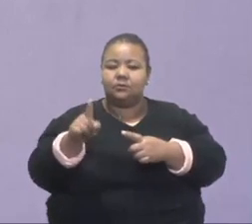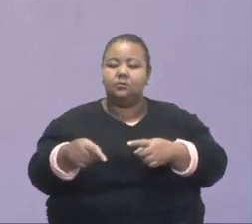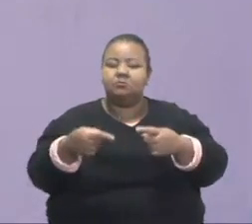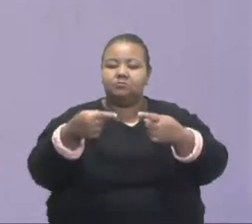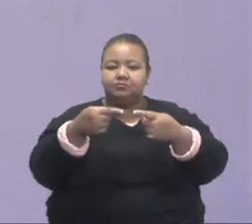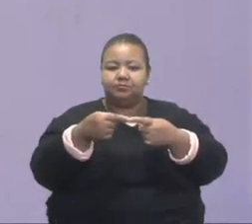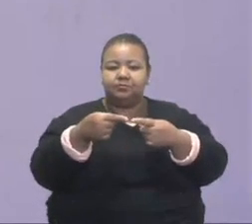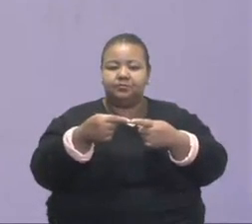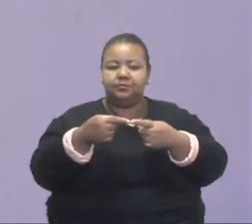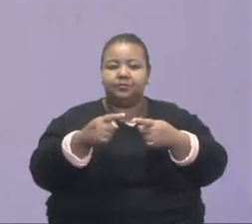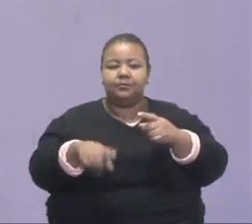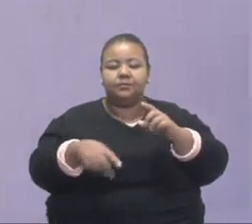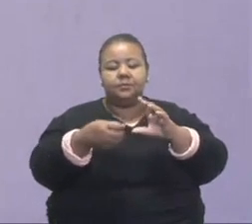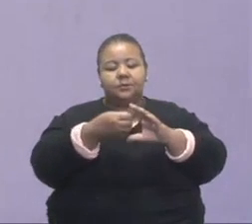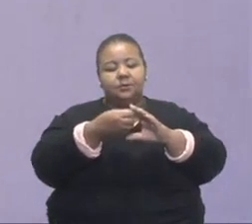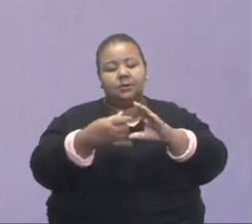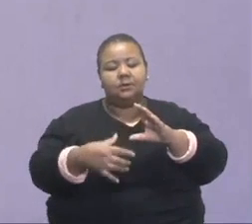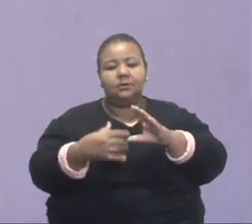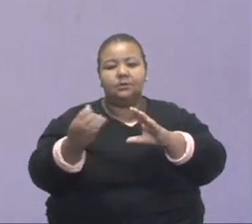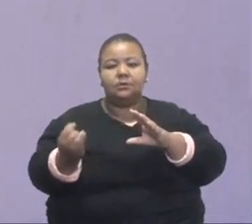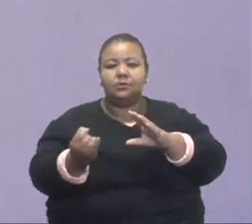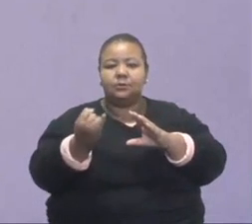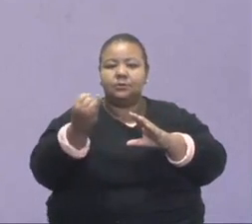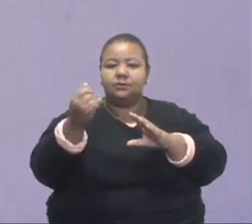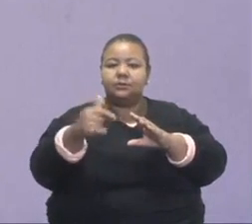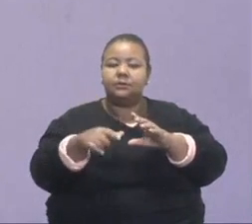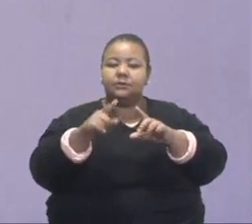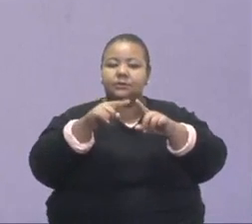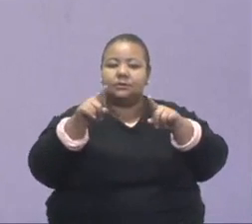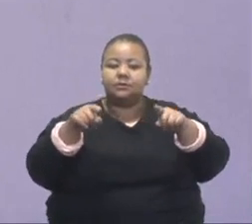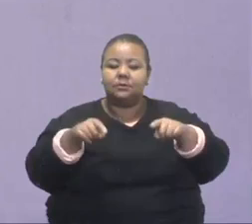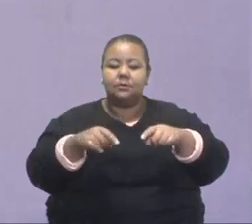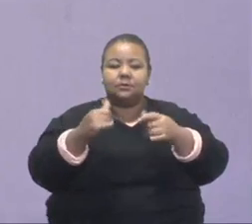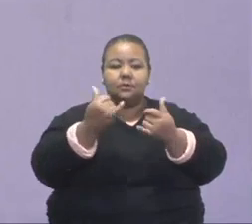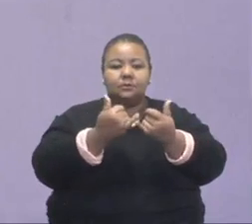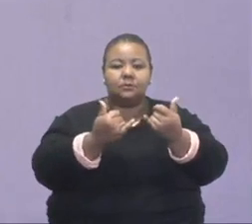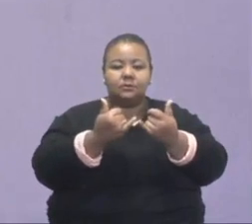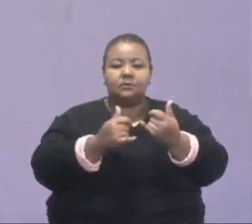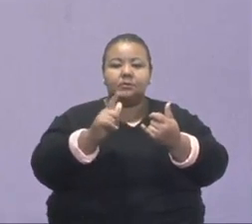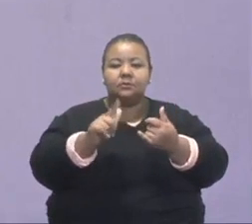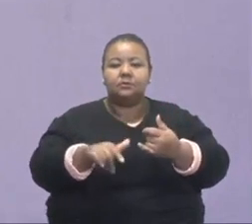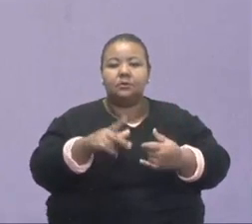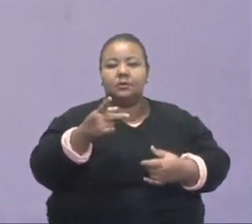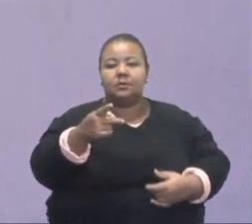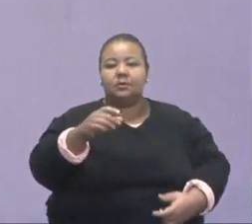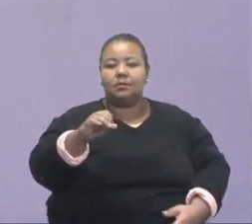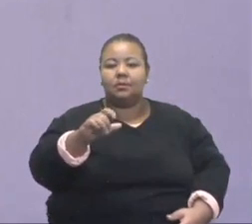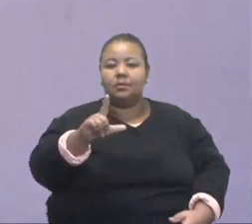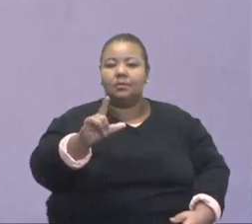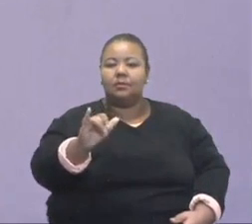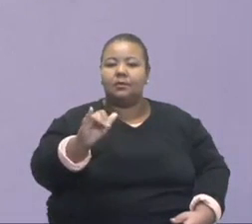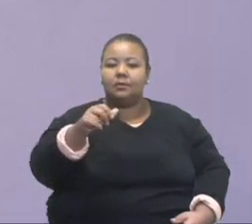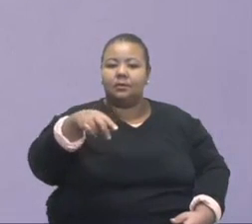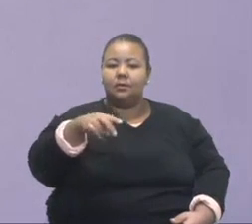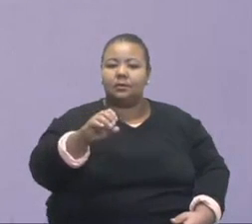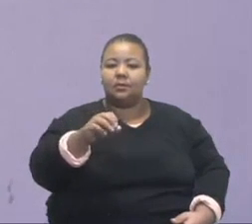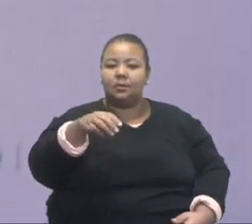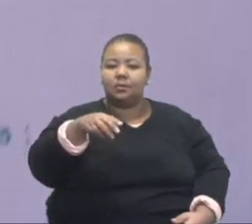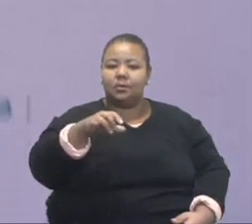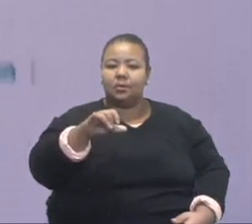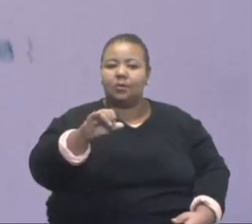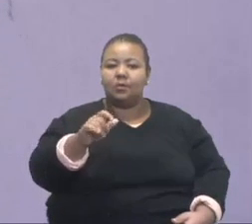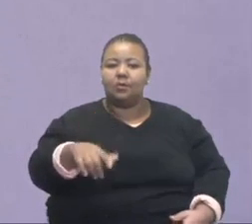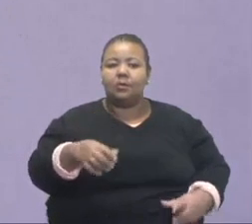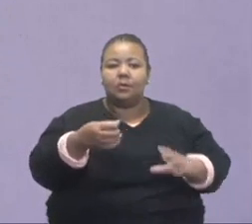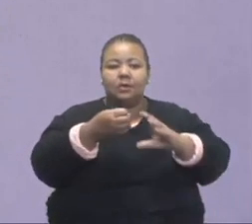satisfeita. Uma característica importante da matriz semelhante é o quê? O polinômio característico, que eles são iguais, eles têm o mesmo polinômio